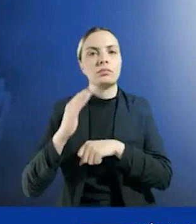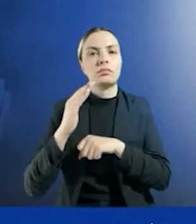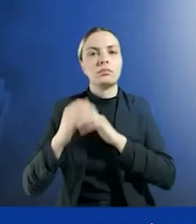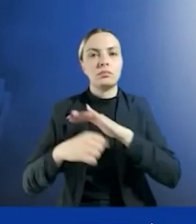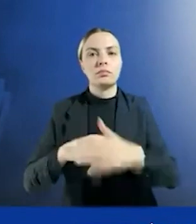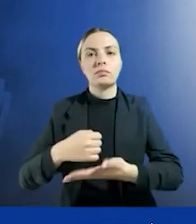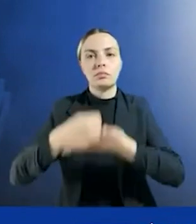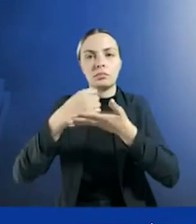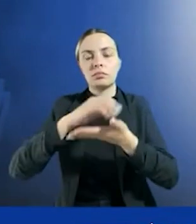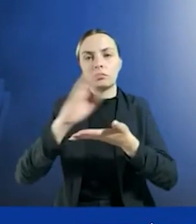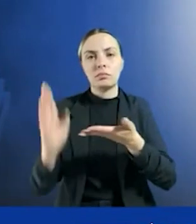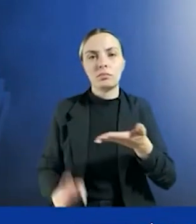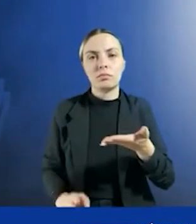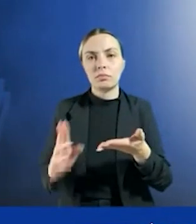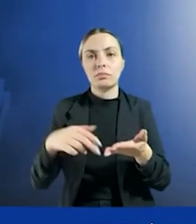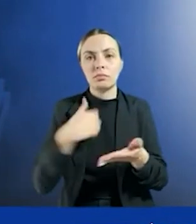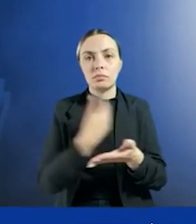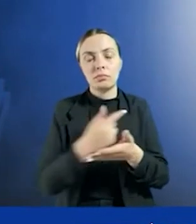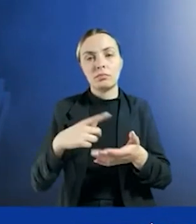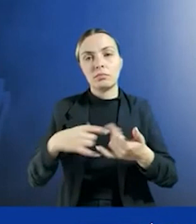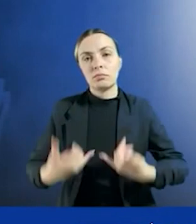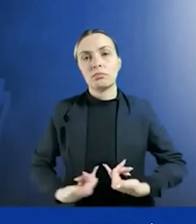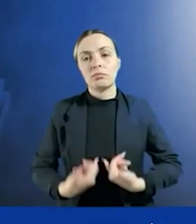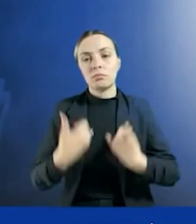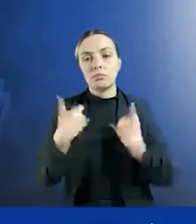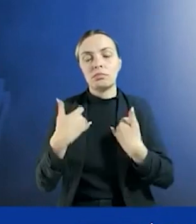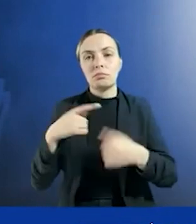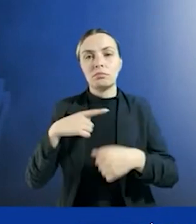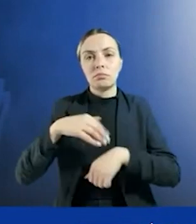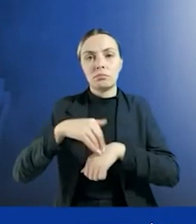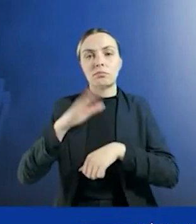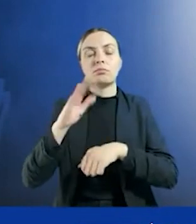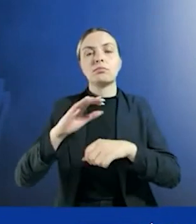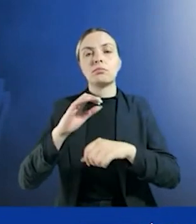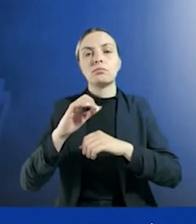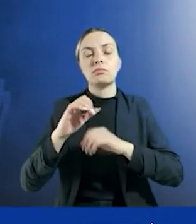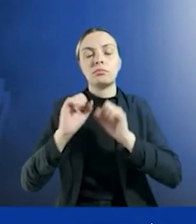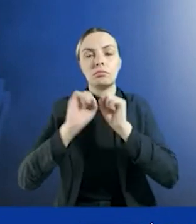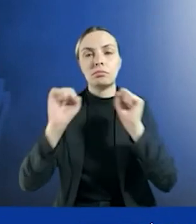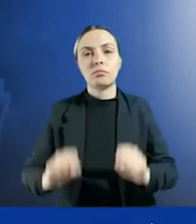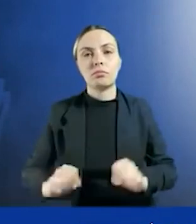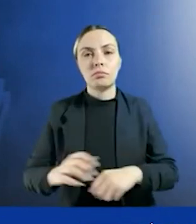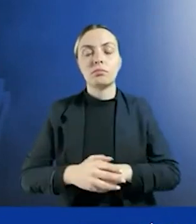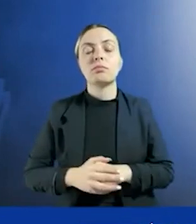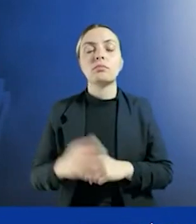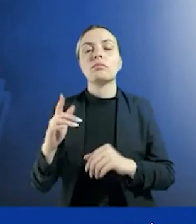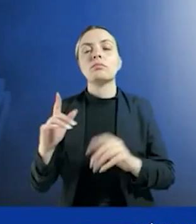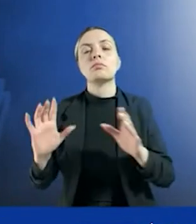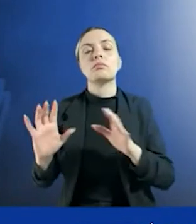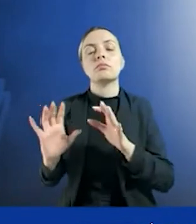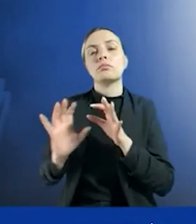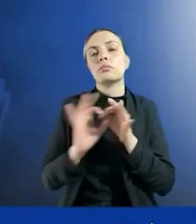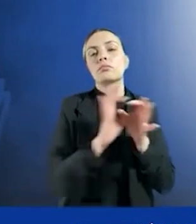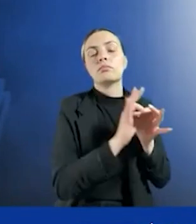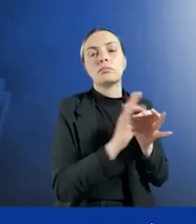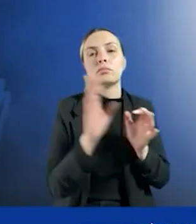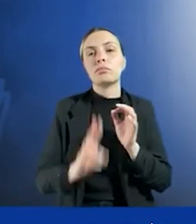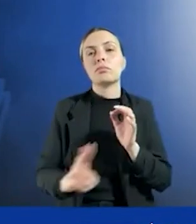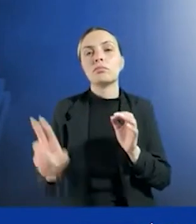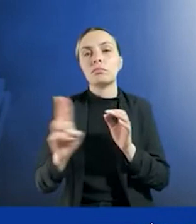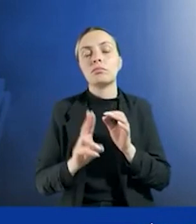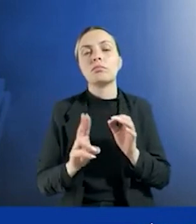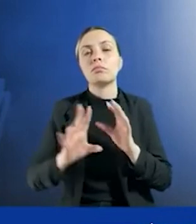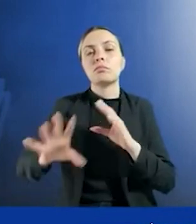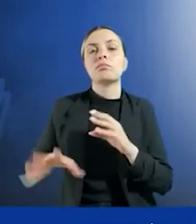qual o Brasil se orgulha de termos esses sistemas. E em um contexto de uma abordagem integrada da paisagem.